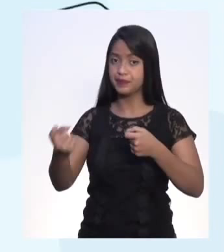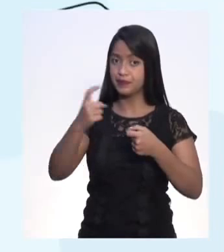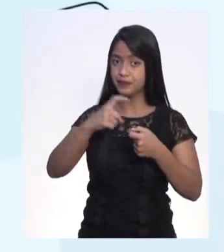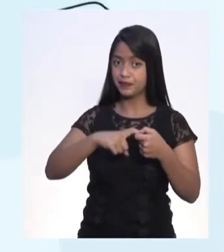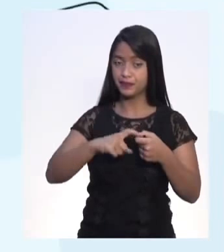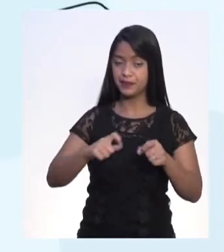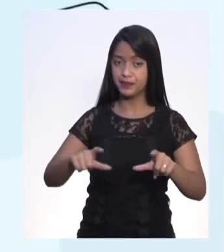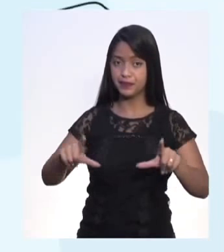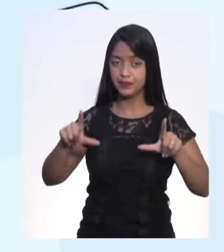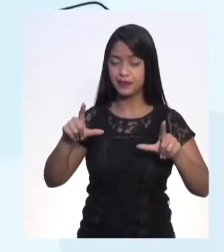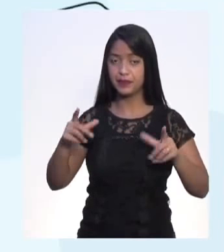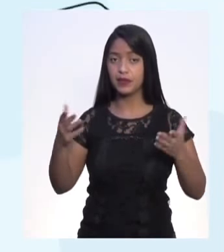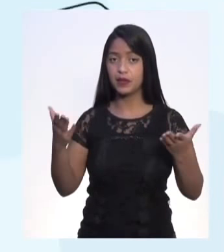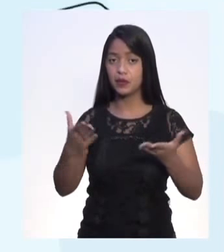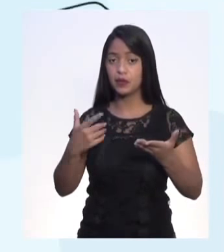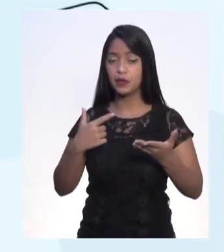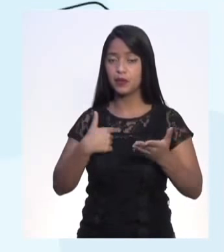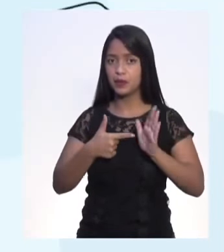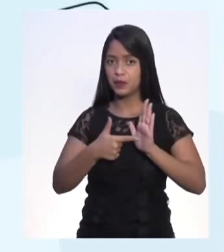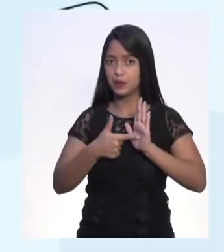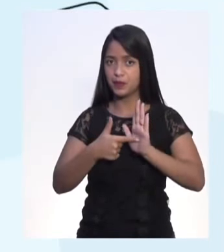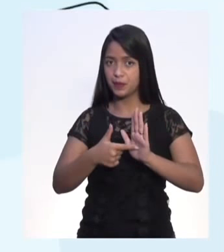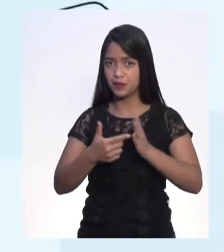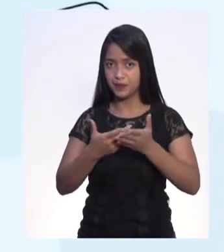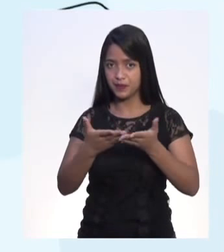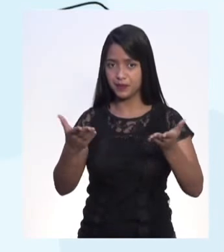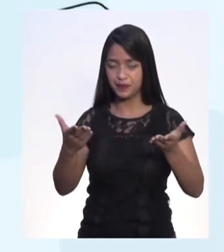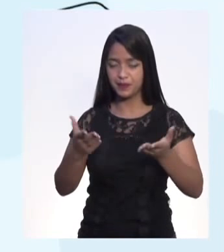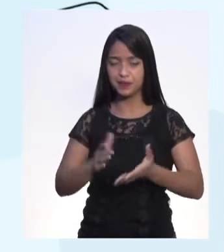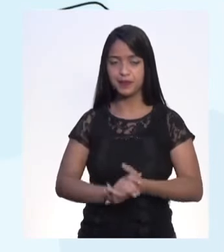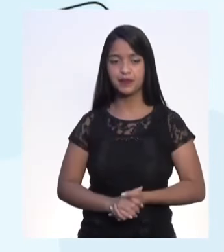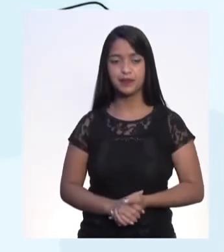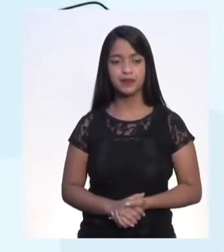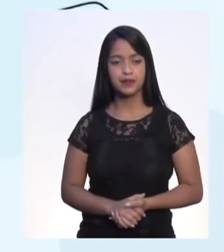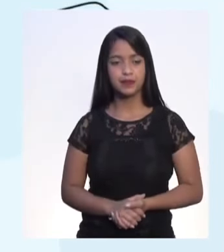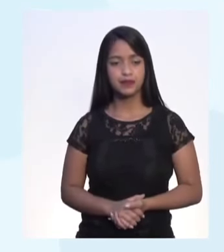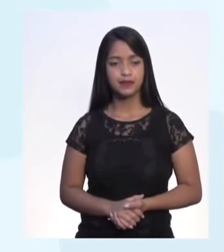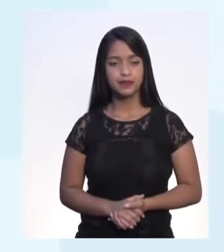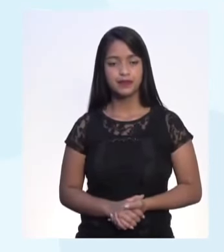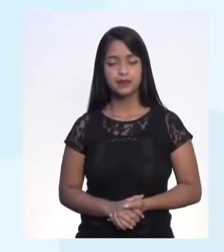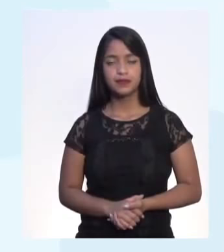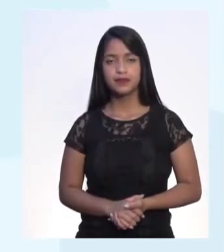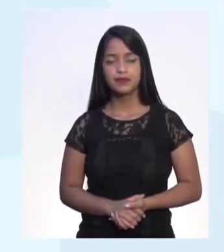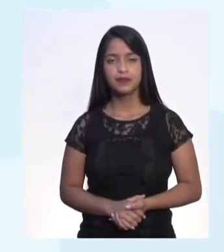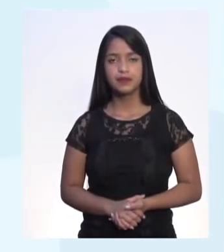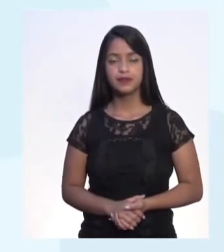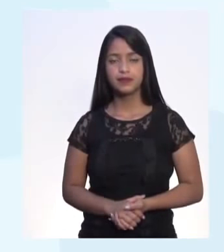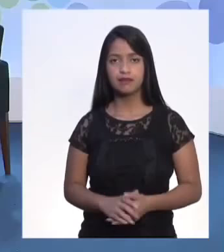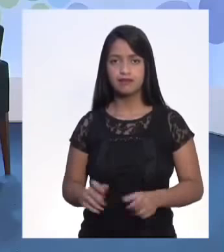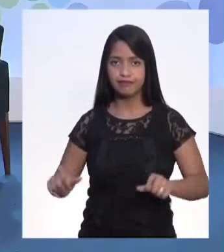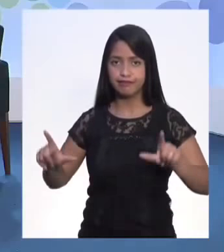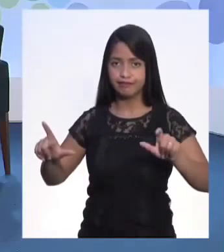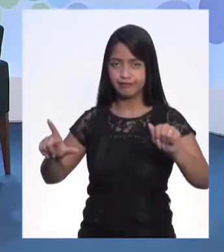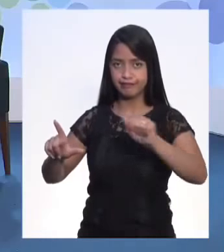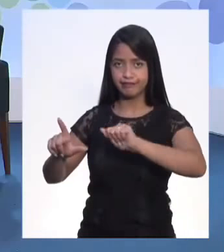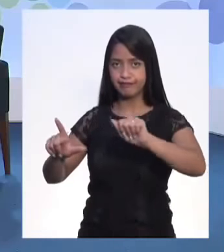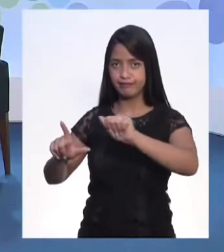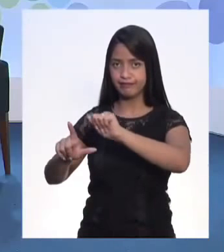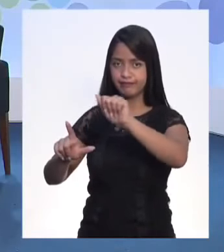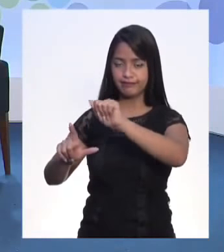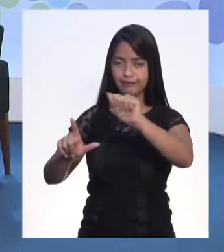também e aí vou fazer uma indicação para vocês mexer aqui apagar tudo ok caneta